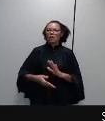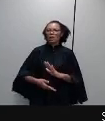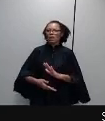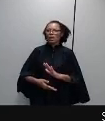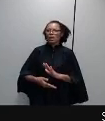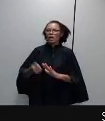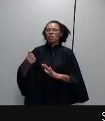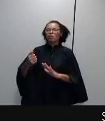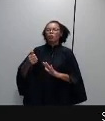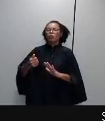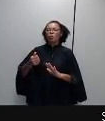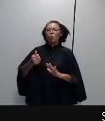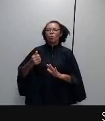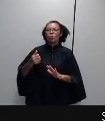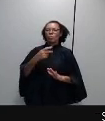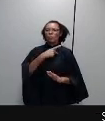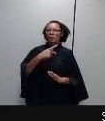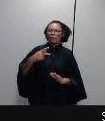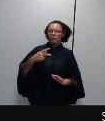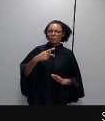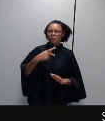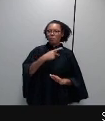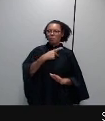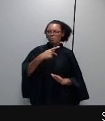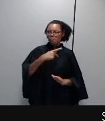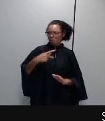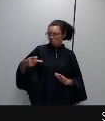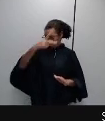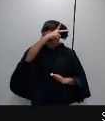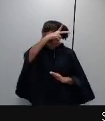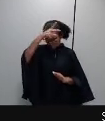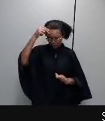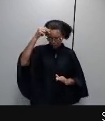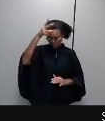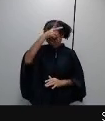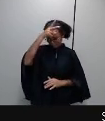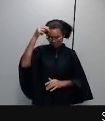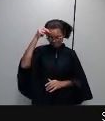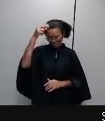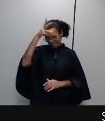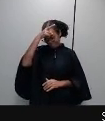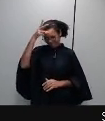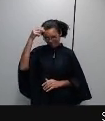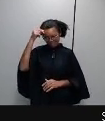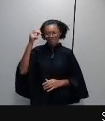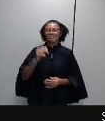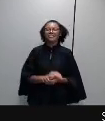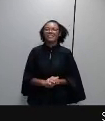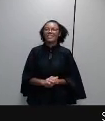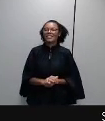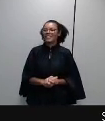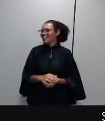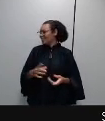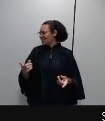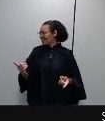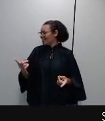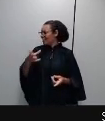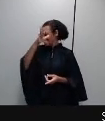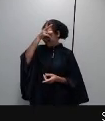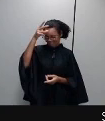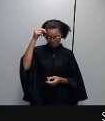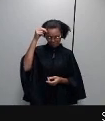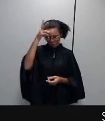o vice-prefeito quis assumir assumiu e enfim são controvérsias no âmbito público